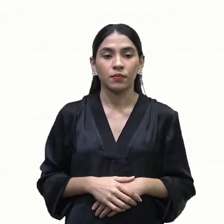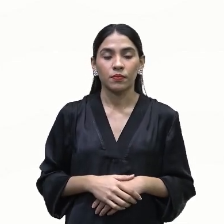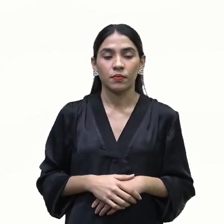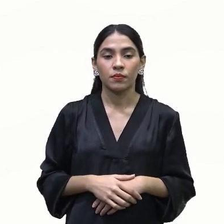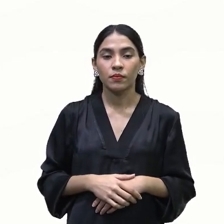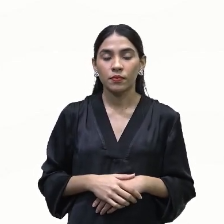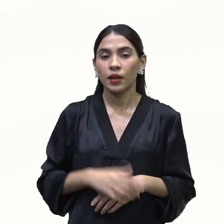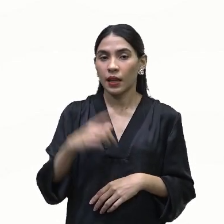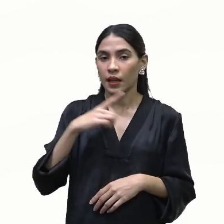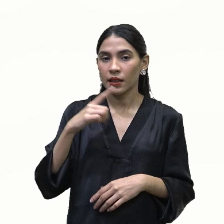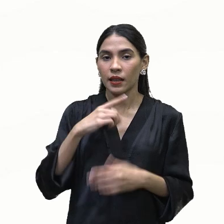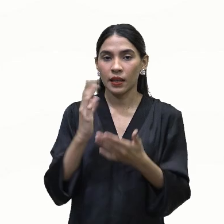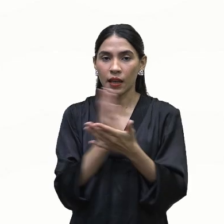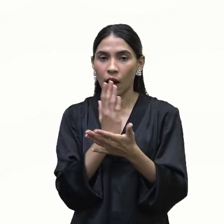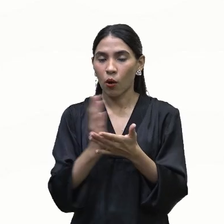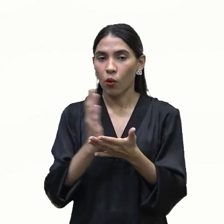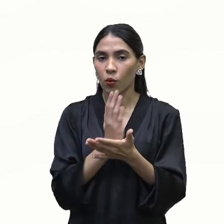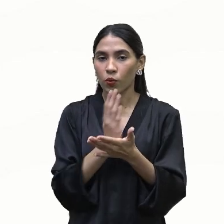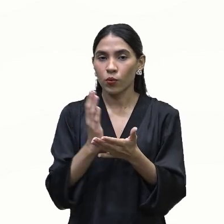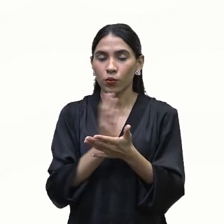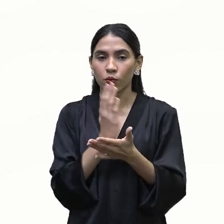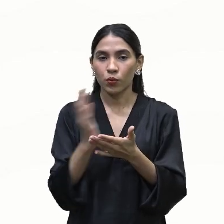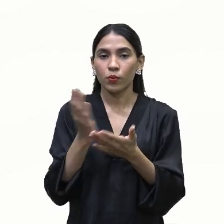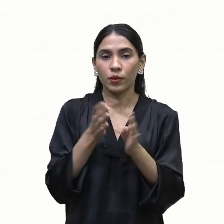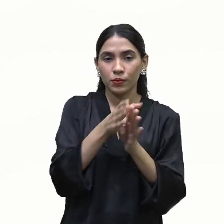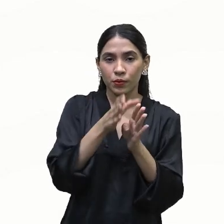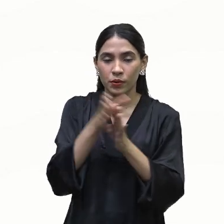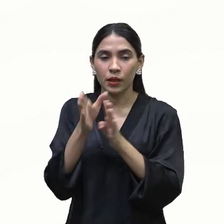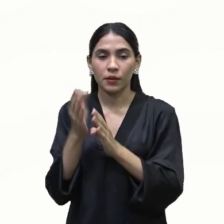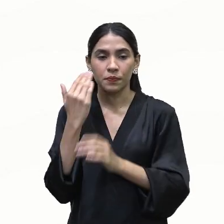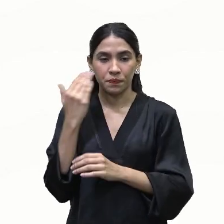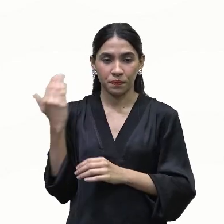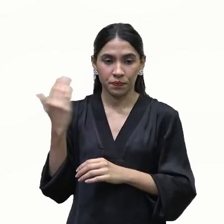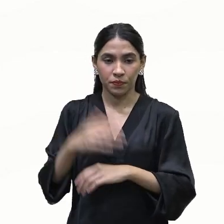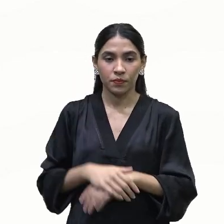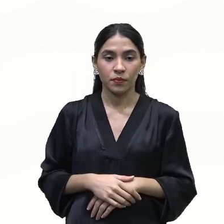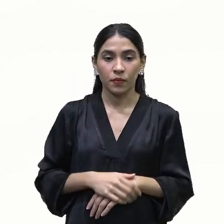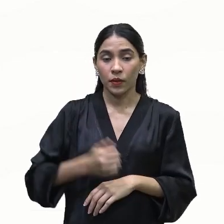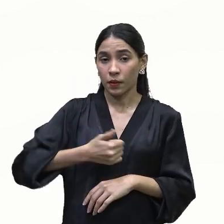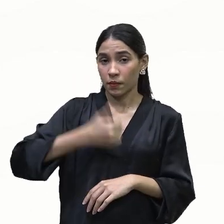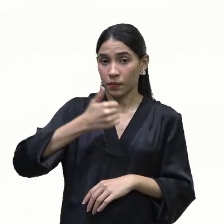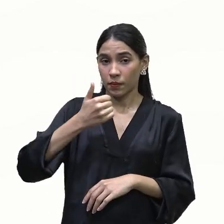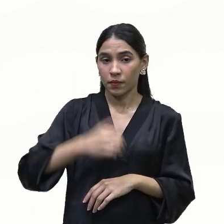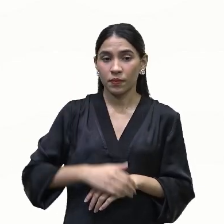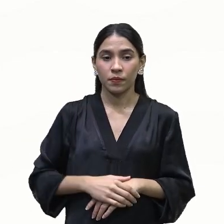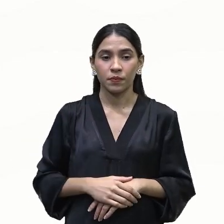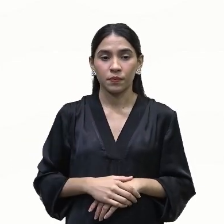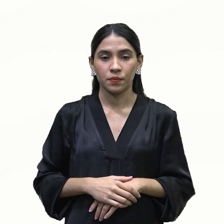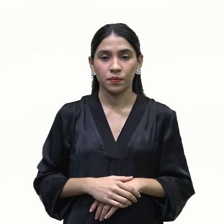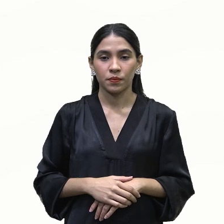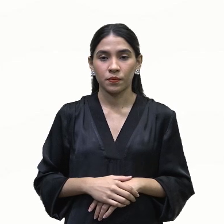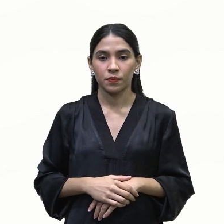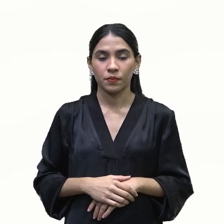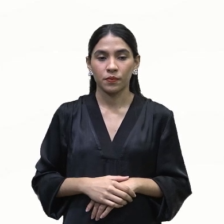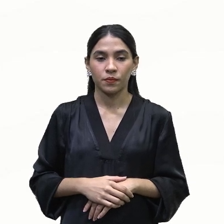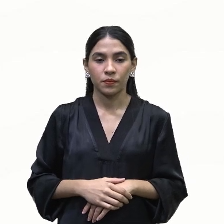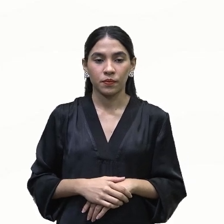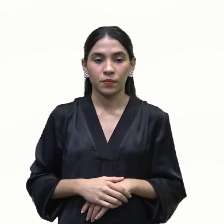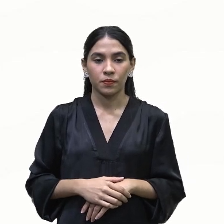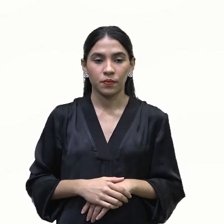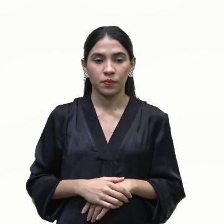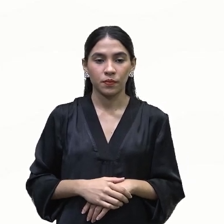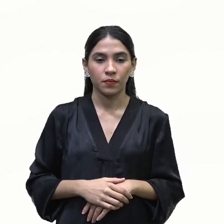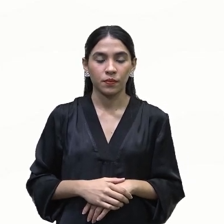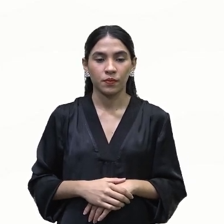aqui algumas vantagens e desvantagens. Vamos lá aqui então. Primeiro, para aqui, nós